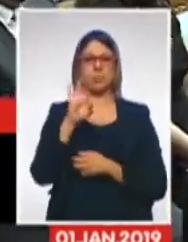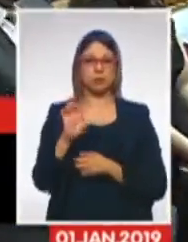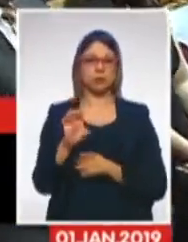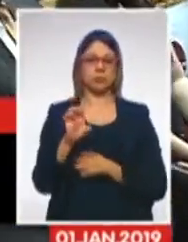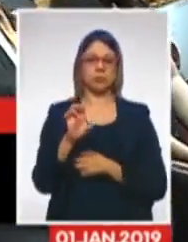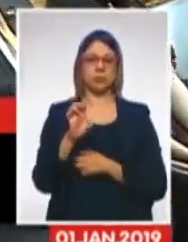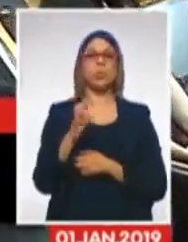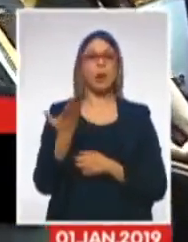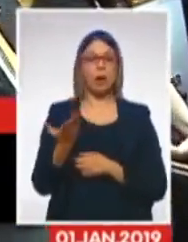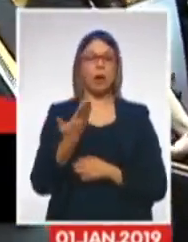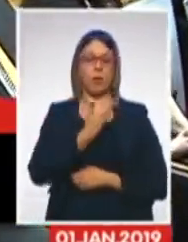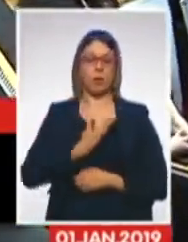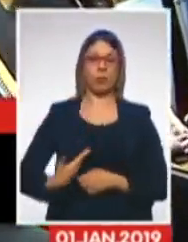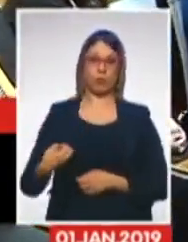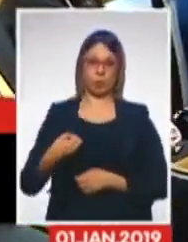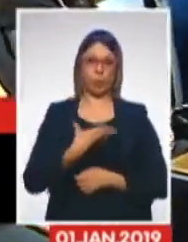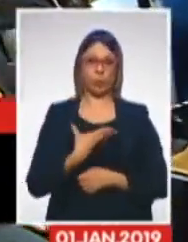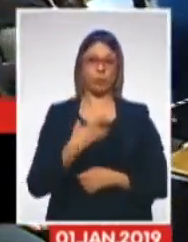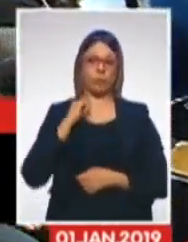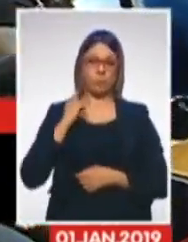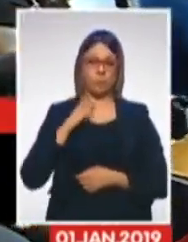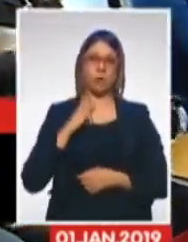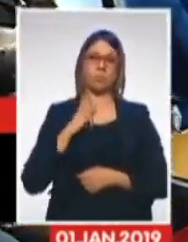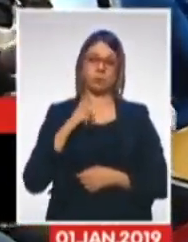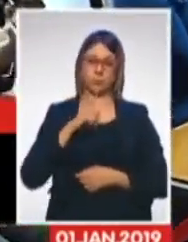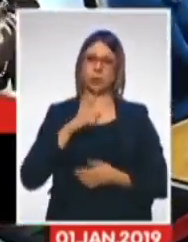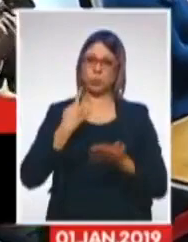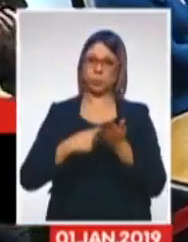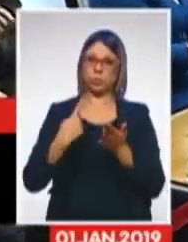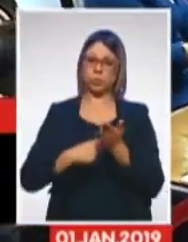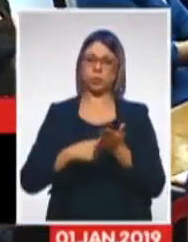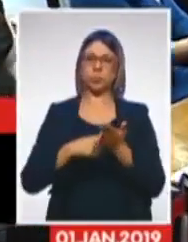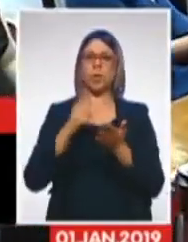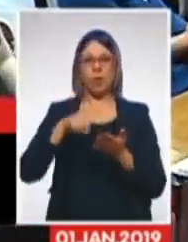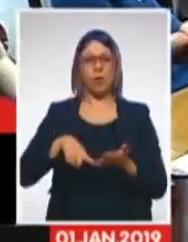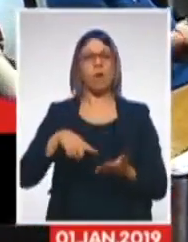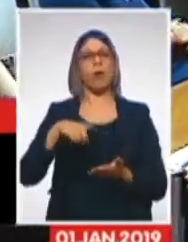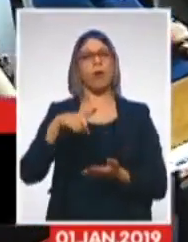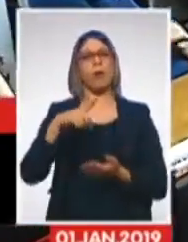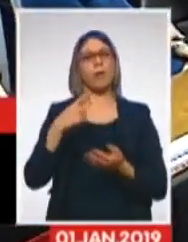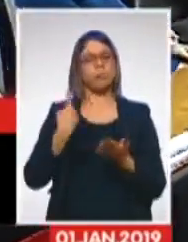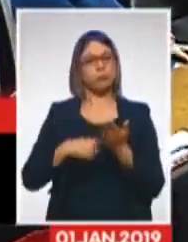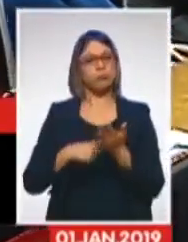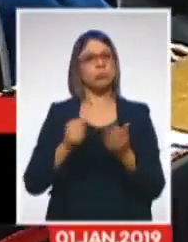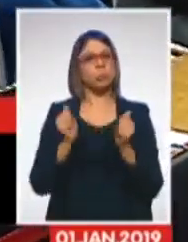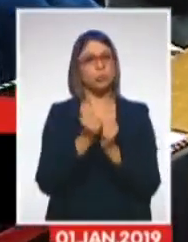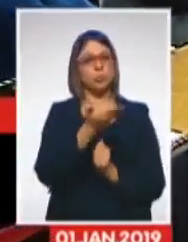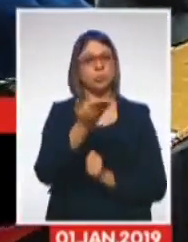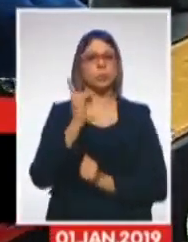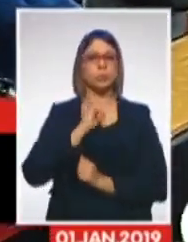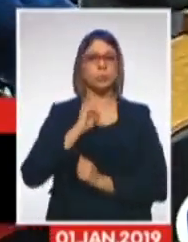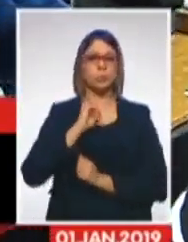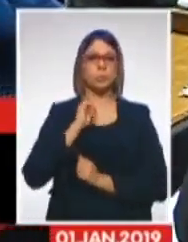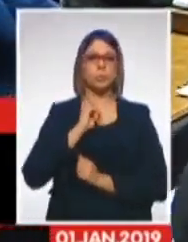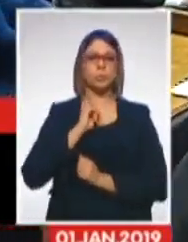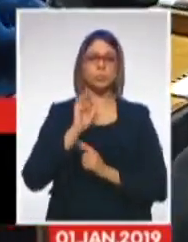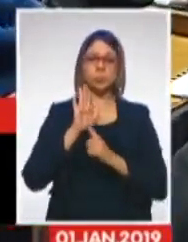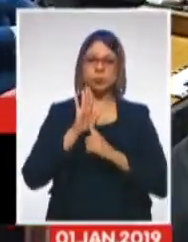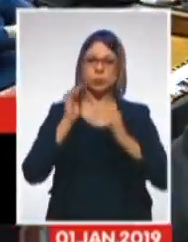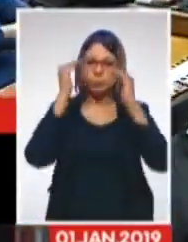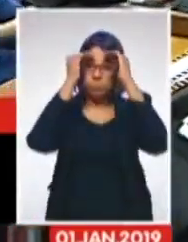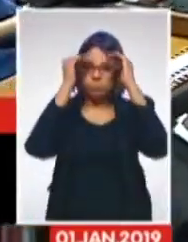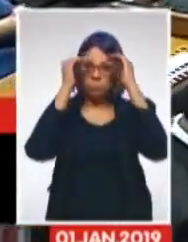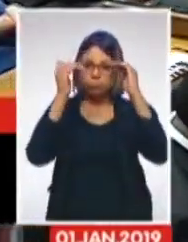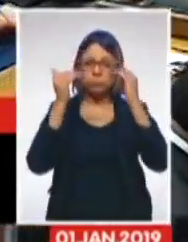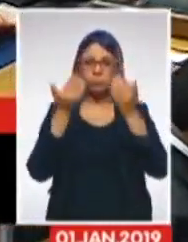governo de Minas se propõe. E é este pacto por Minas que propomos, com deferência e respeito